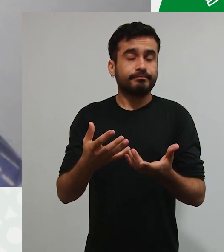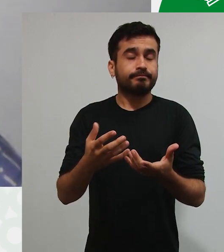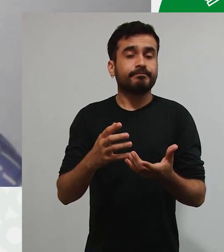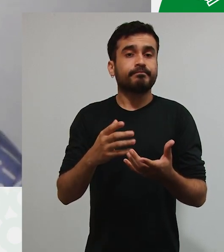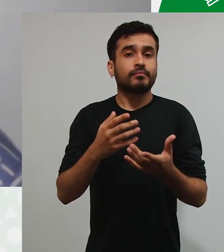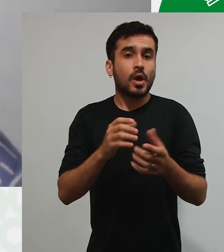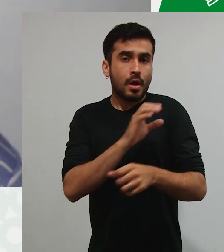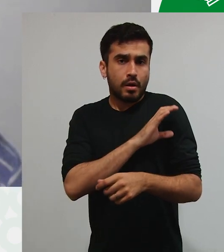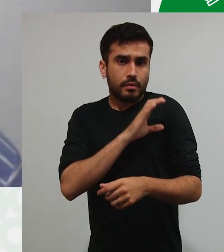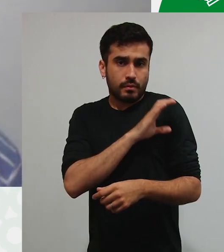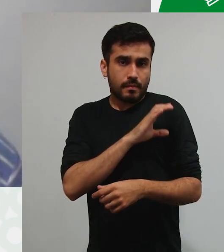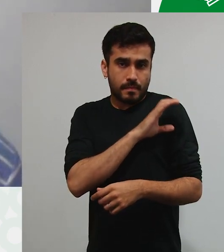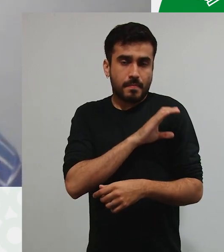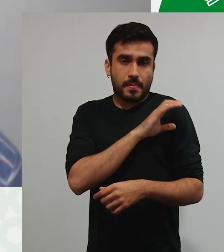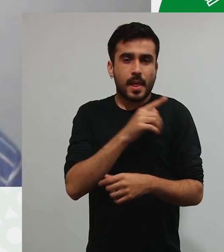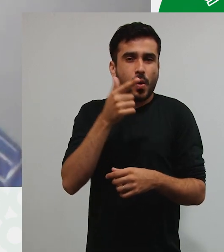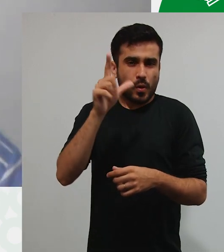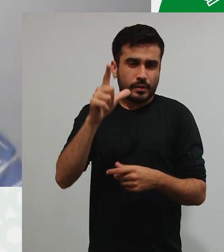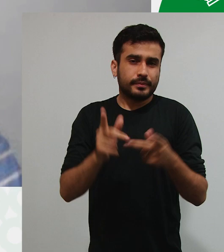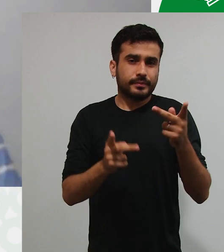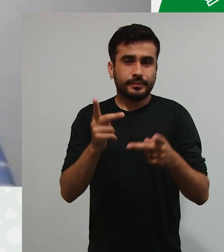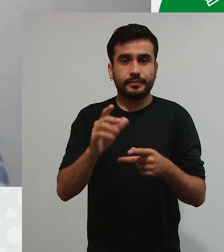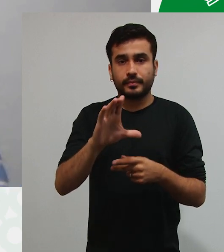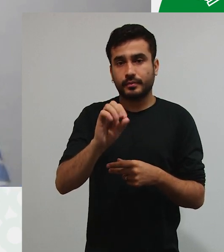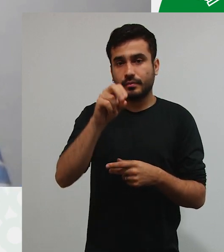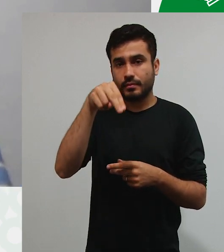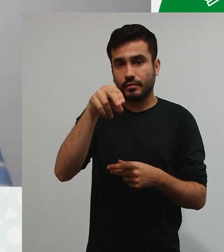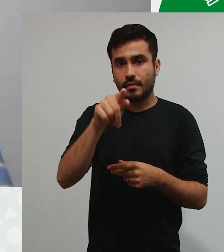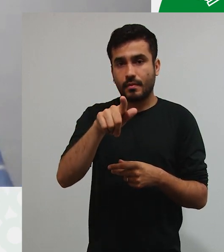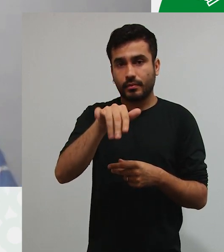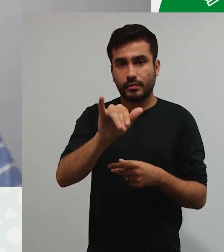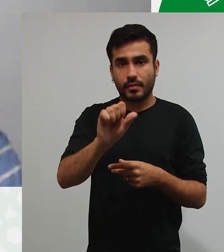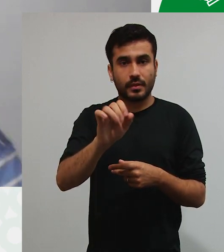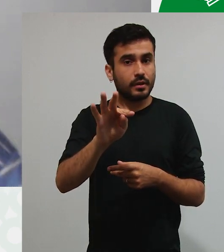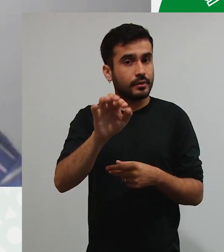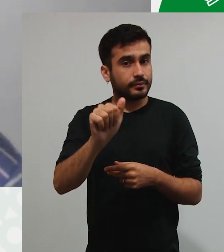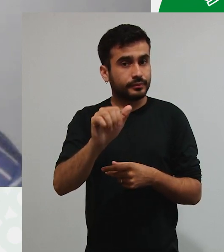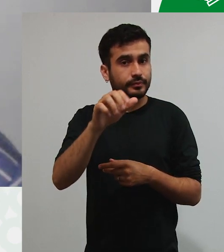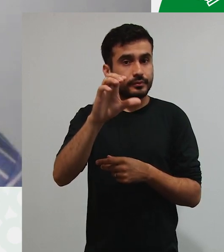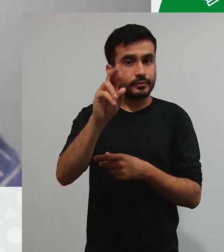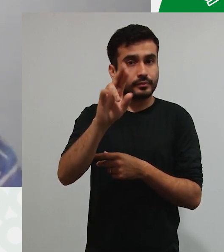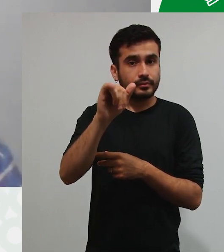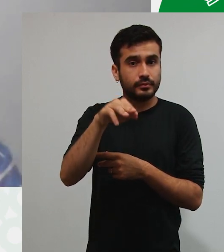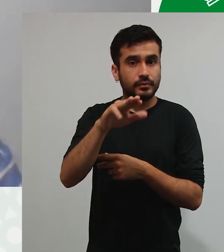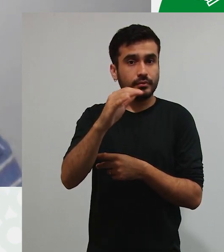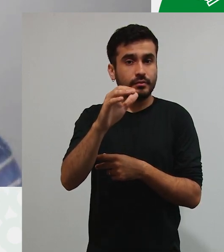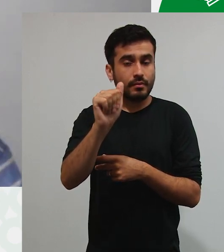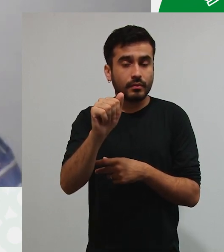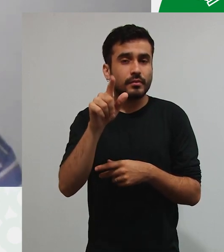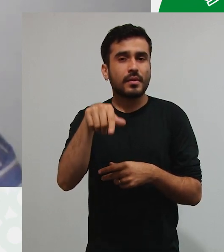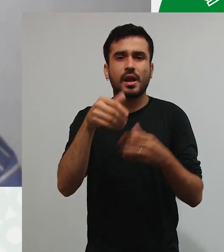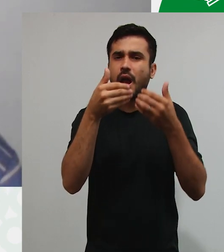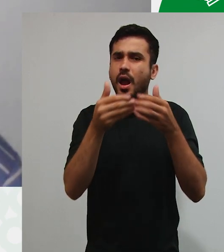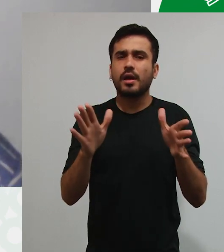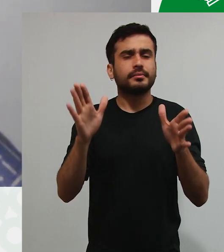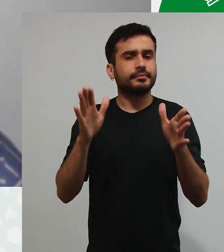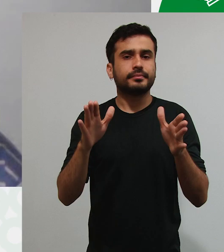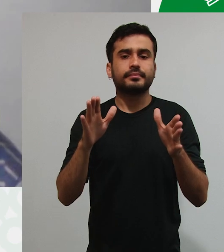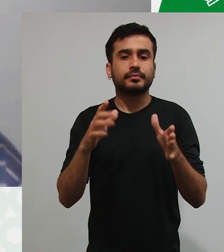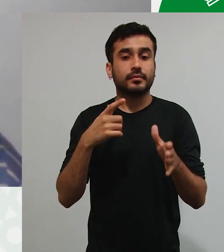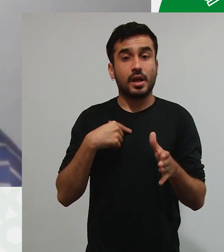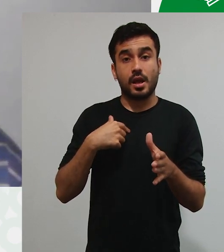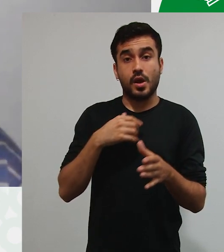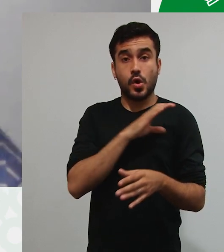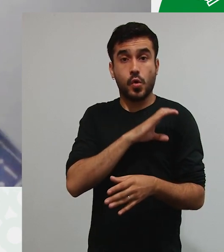na verdade, ele era um programa amplo. A unidade de educação social de rua que eu coordenei anteriormente, ela era uma das unidades